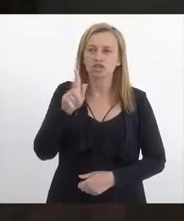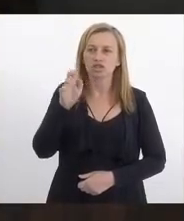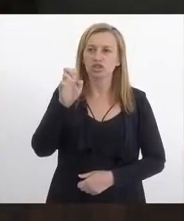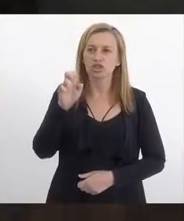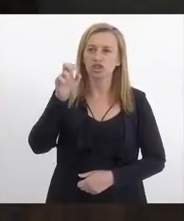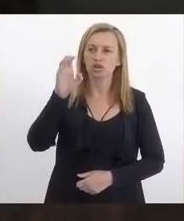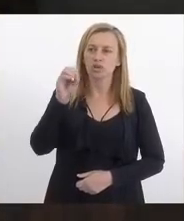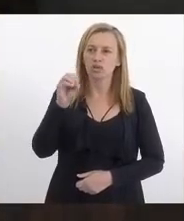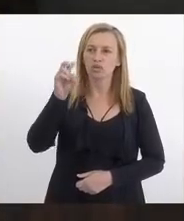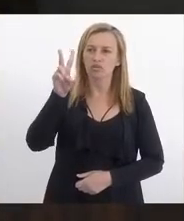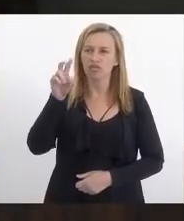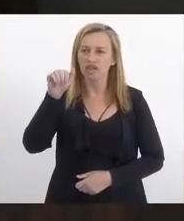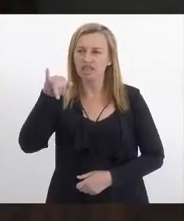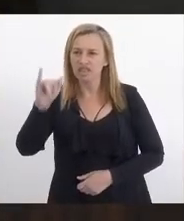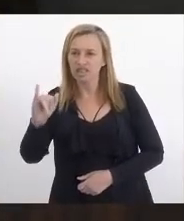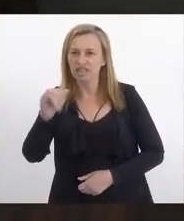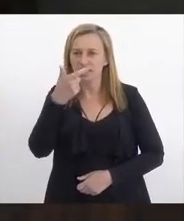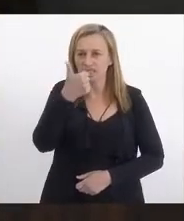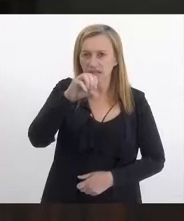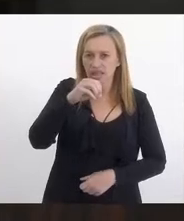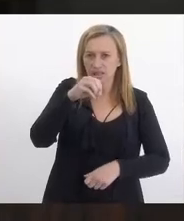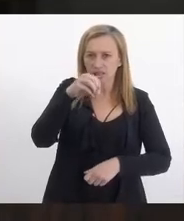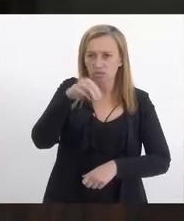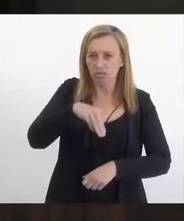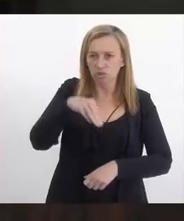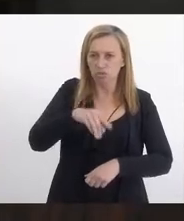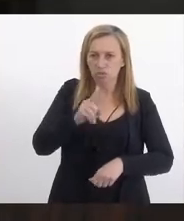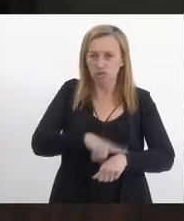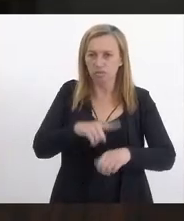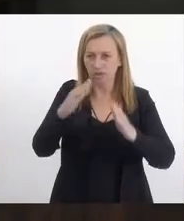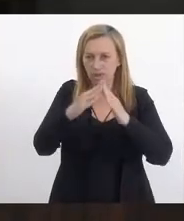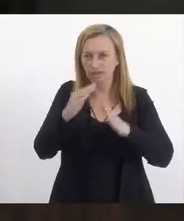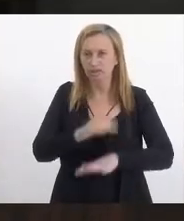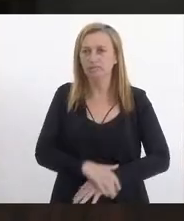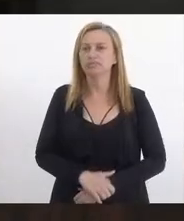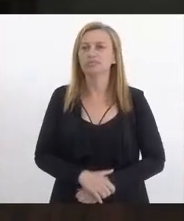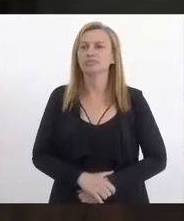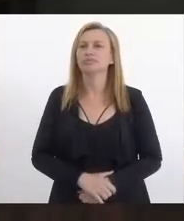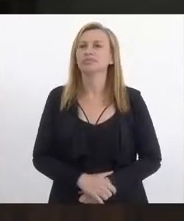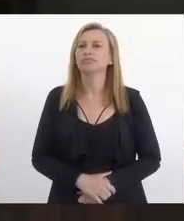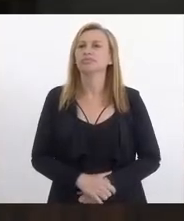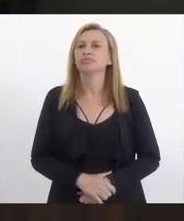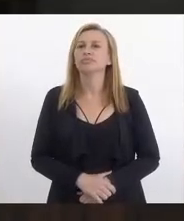Vossa Excelência dispõe de 10 minutos de acordo com o tempo regimental.